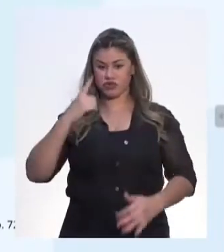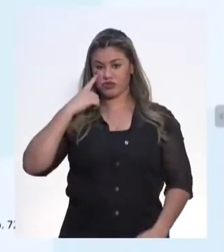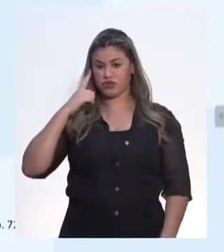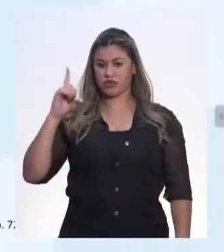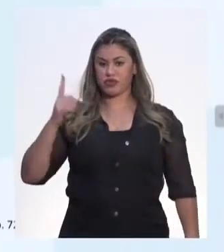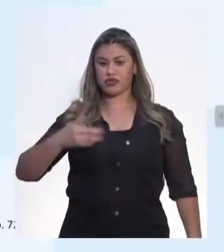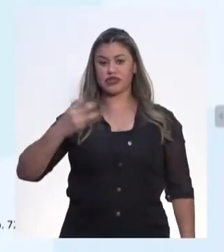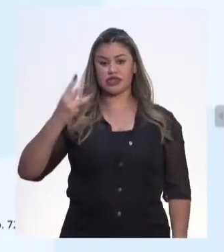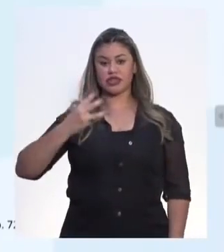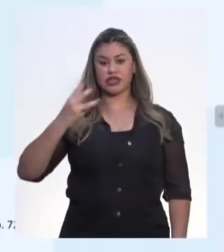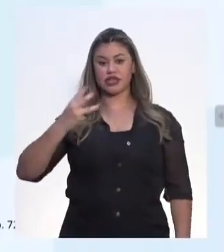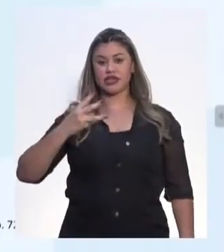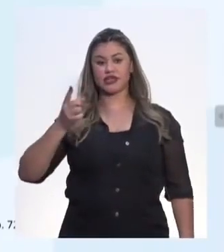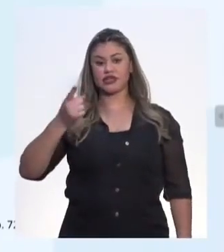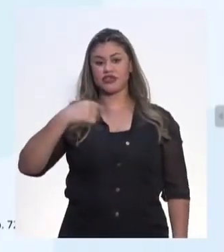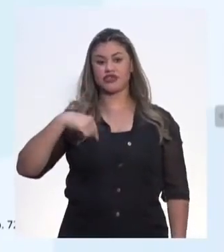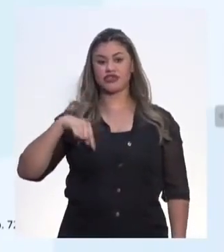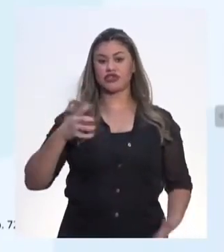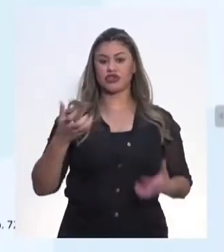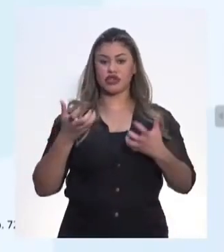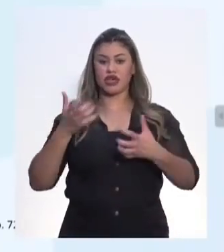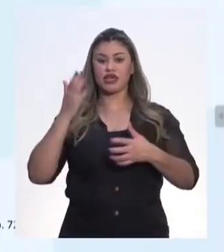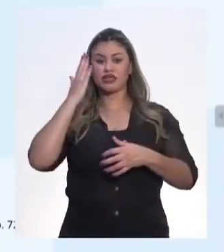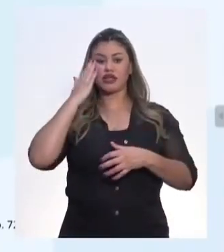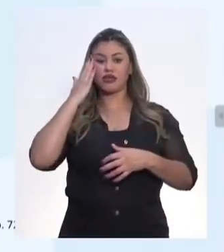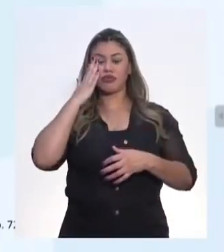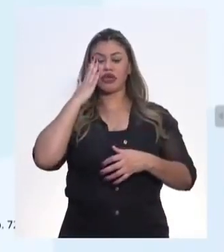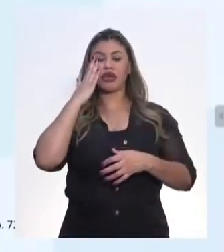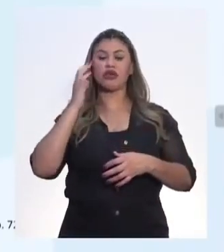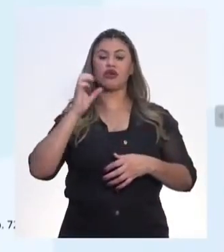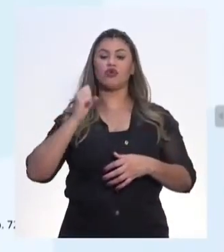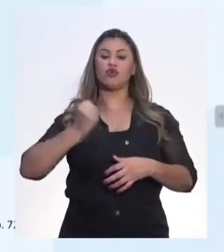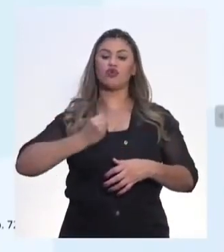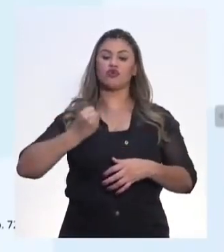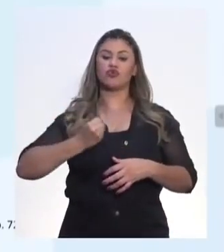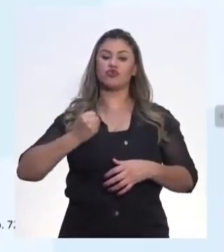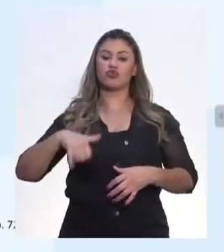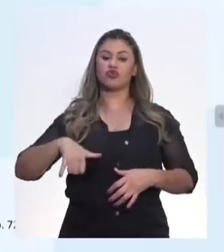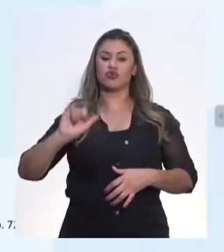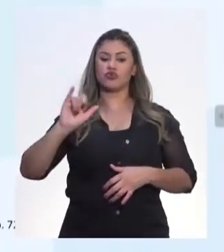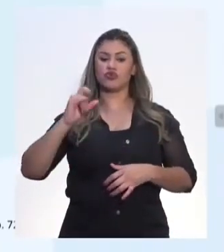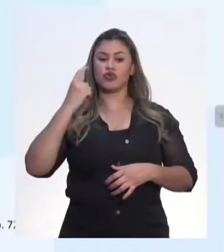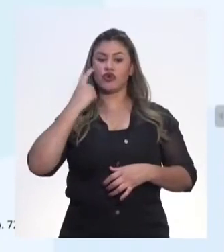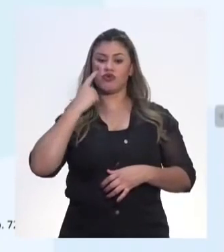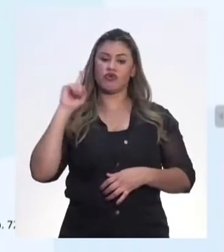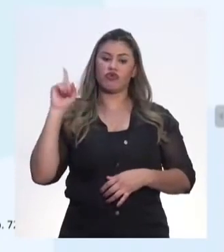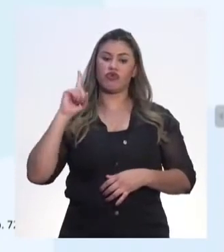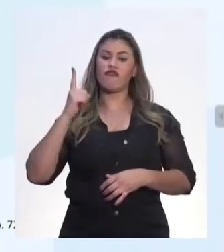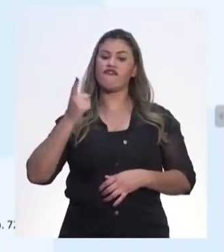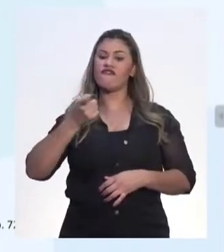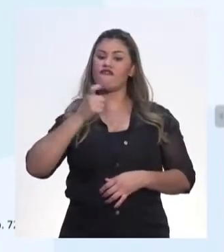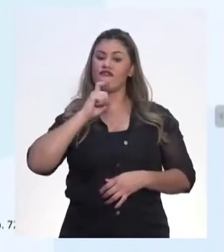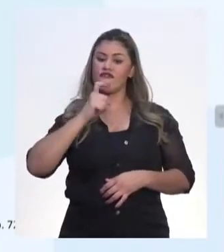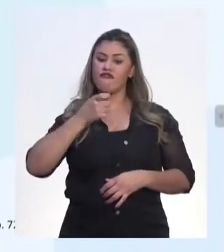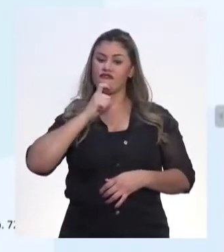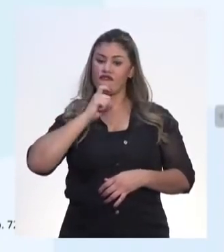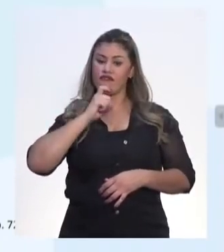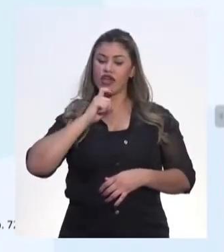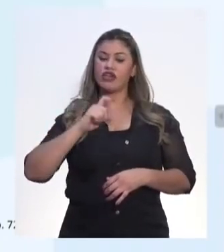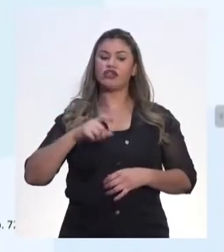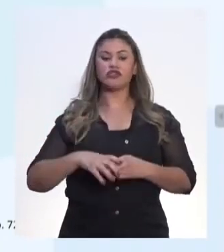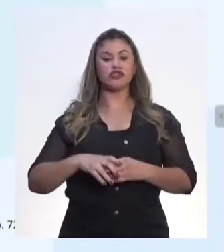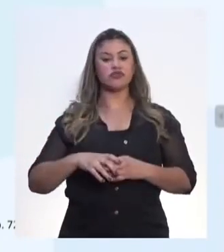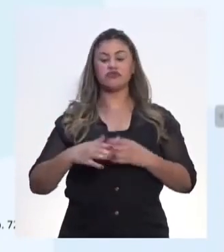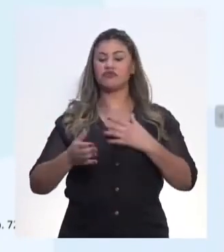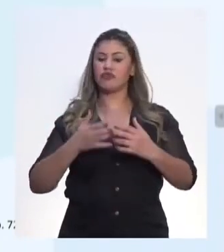questão 3, então agora eu vou querer saber o valor do ângulo y ali, que é em verde. Utilizem a forma com que vocês